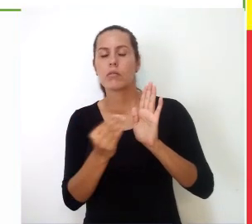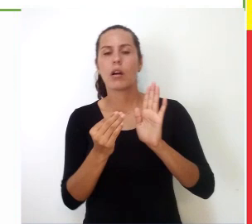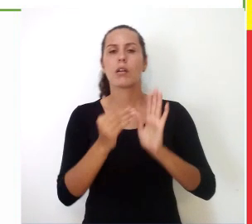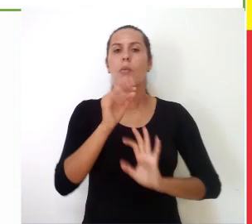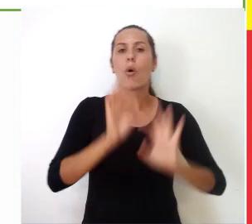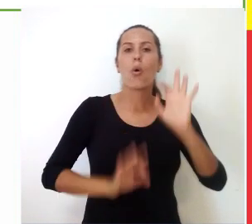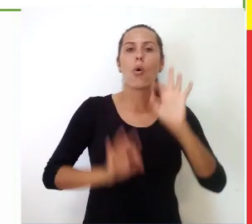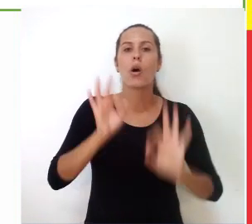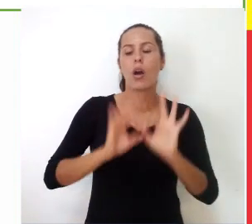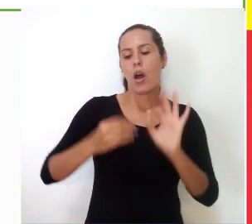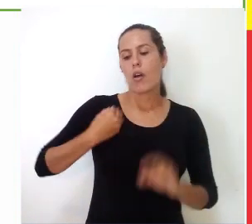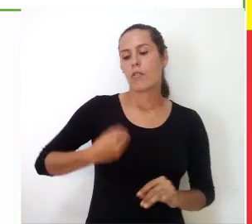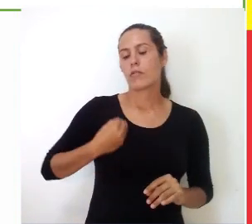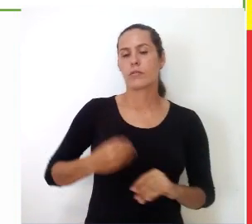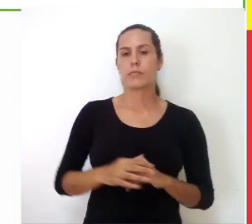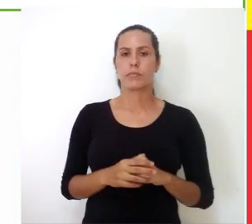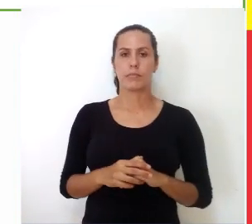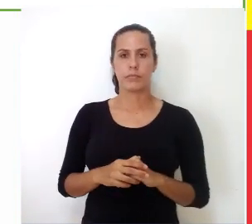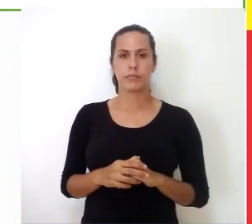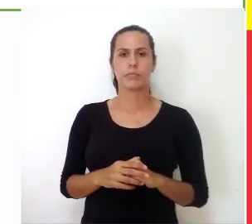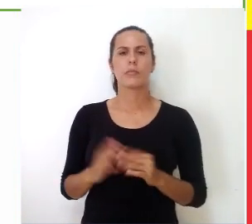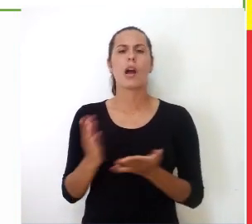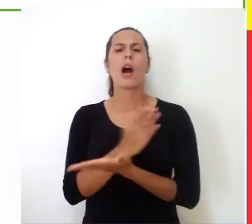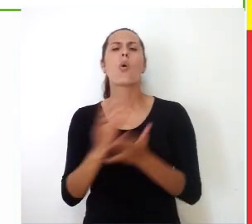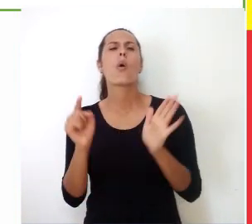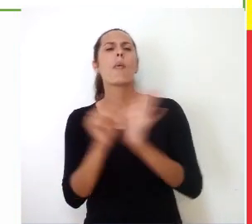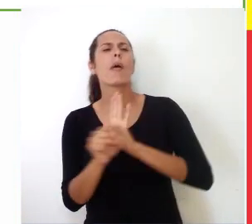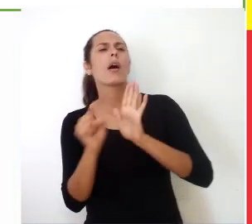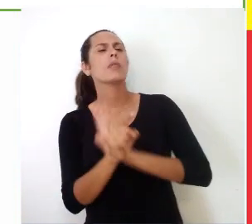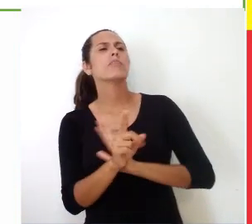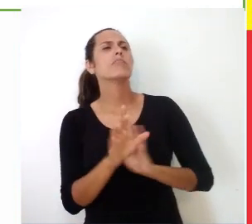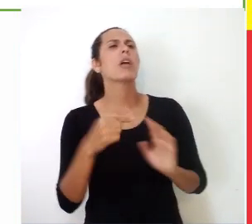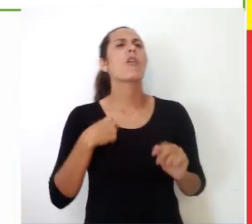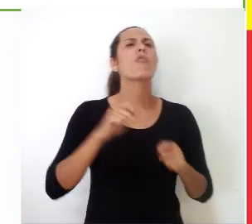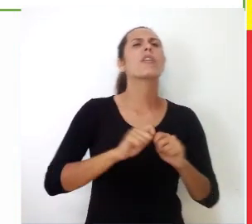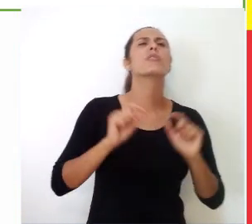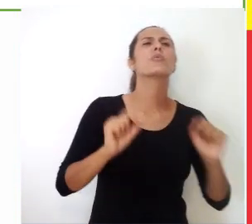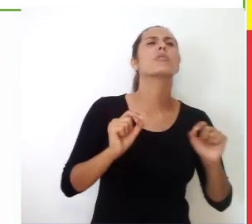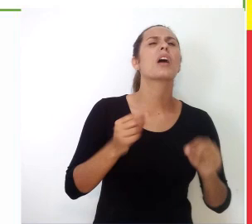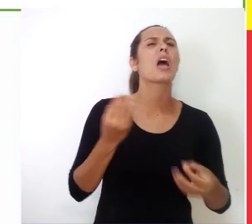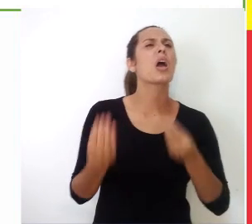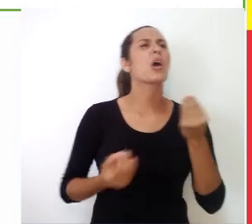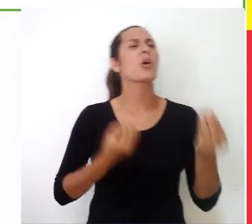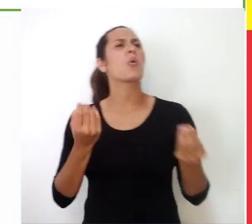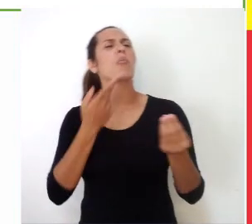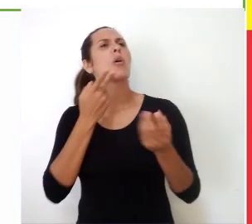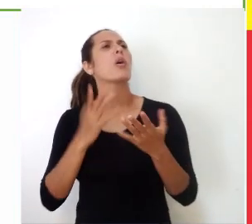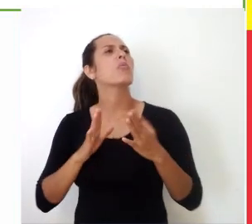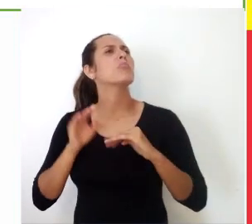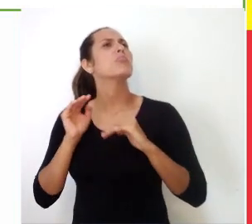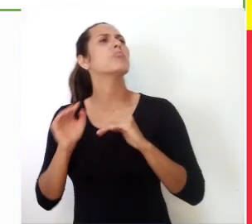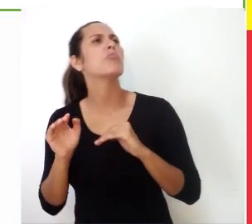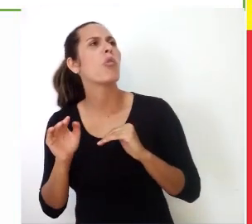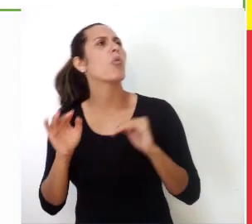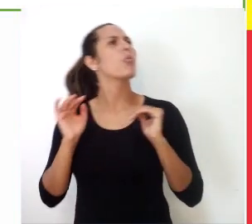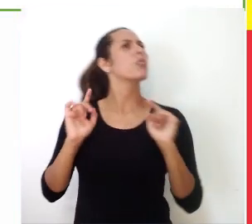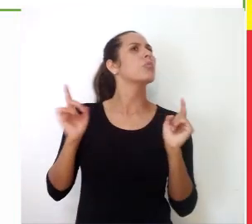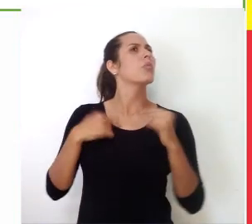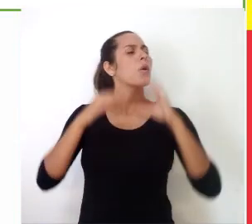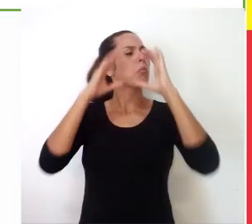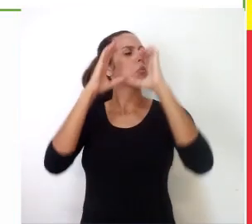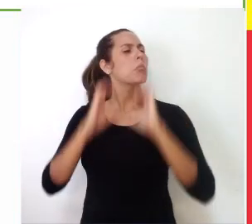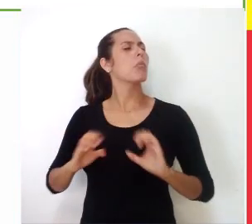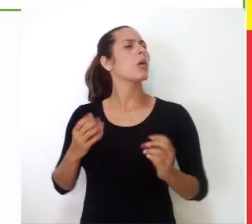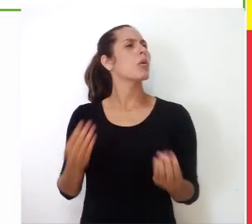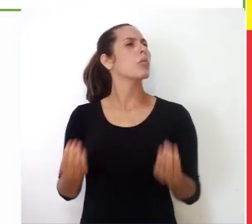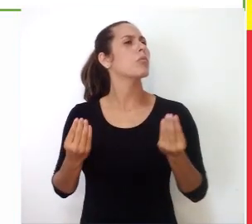ver indagações que surgem. O que devo fazer? Como agir em determinada situação? Como me comportar perante